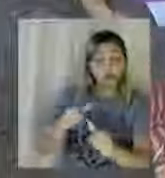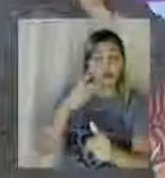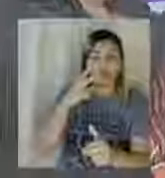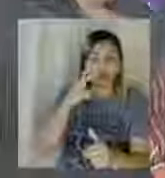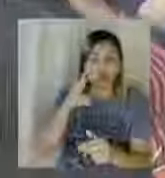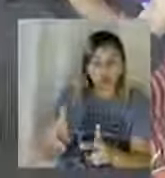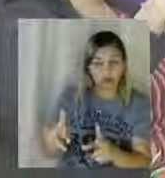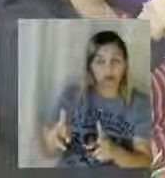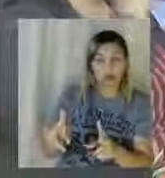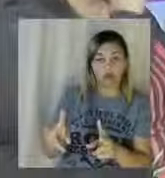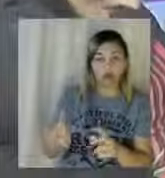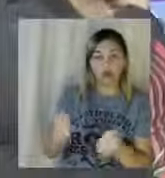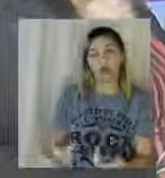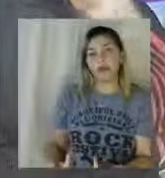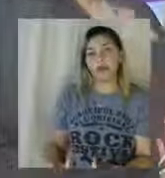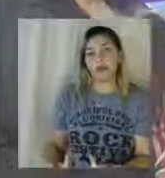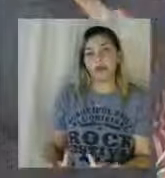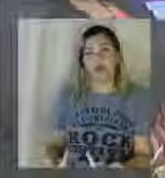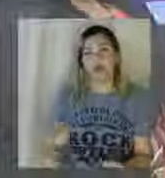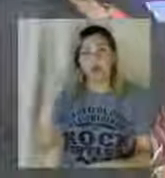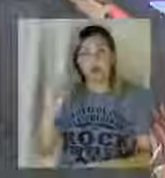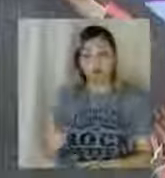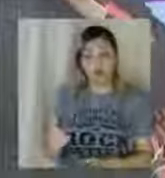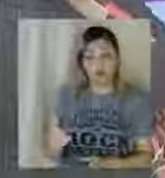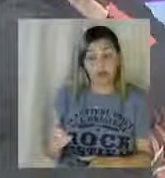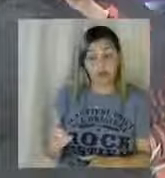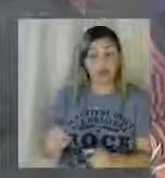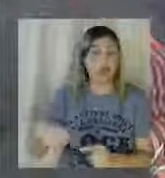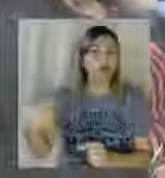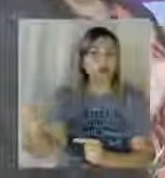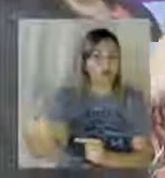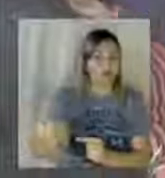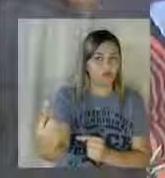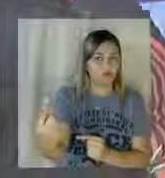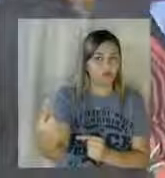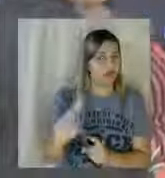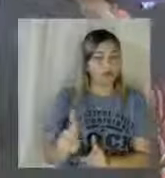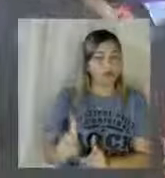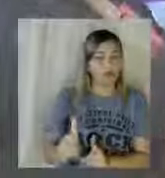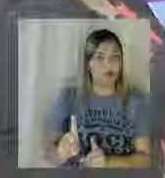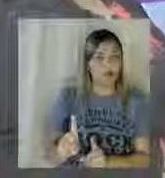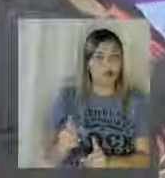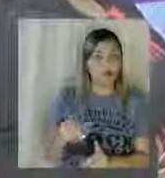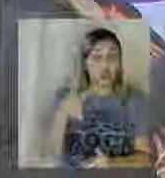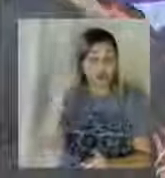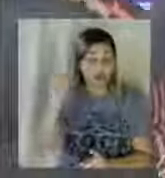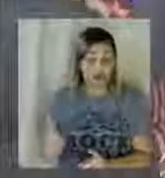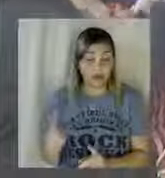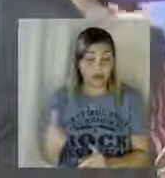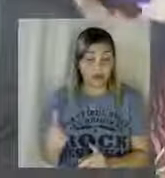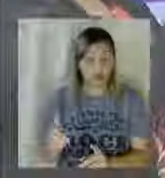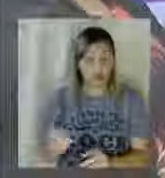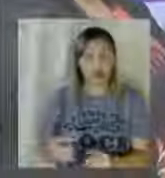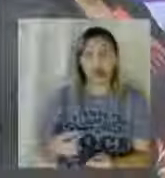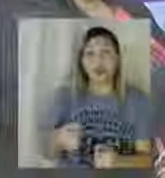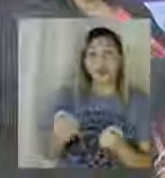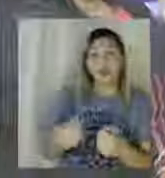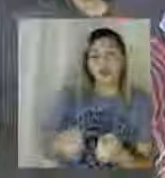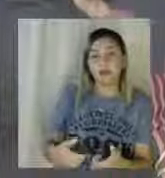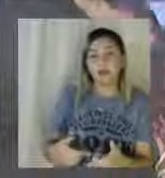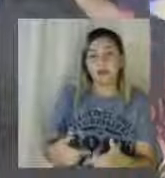fazer. Deficiência não está só no outro. A partir do momento em que a gente tem uma segunda língua